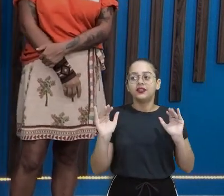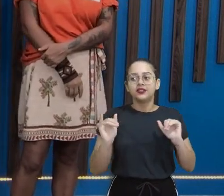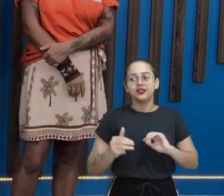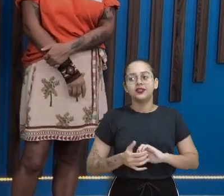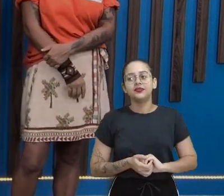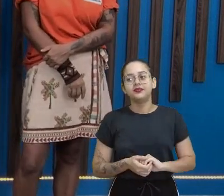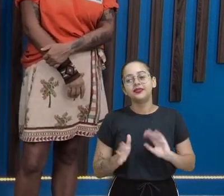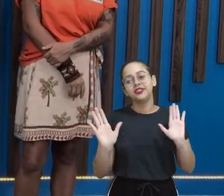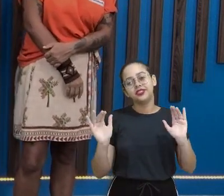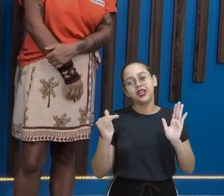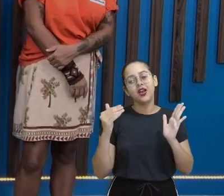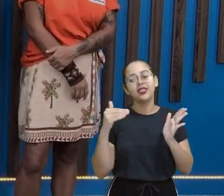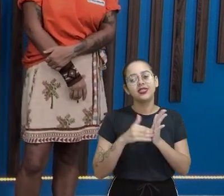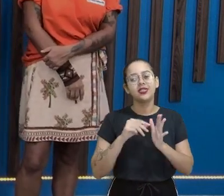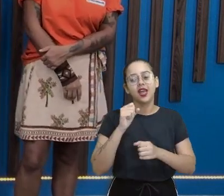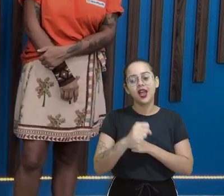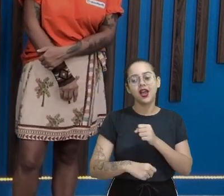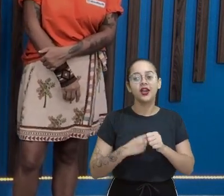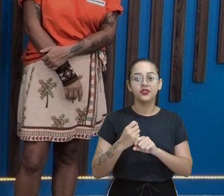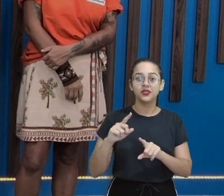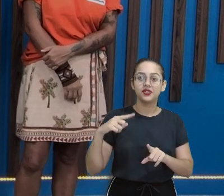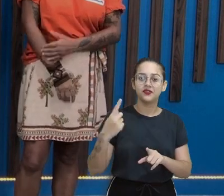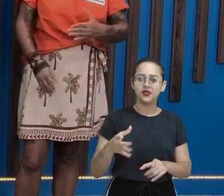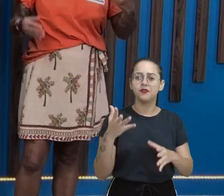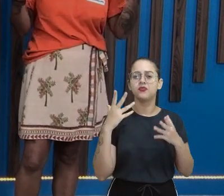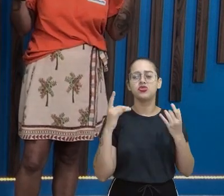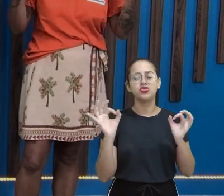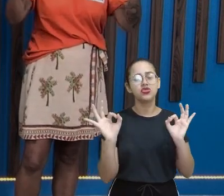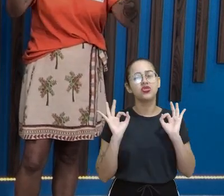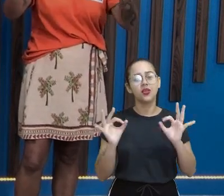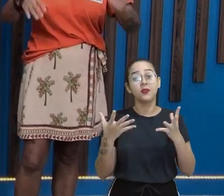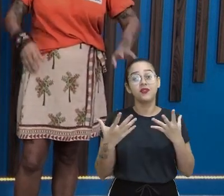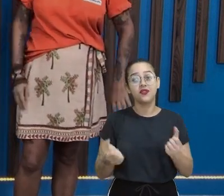Yolanda. Tchau, até ano que vem. Foi muito massa